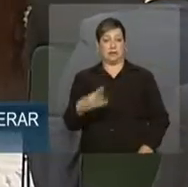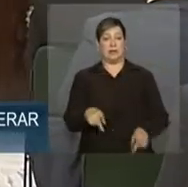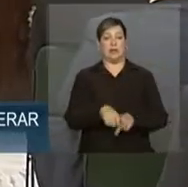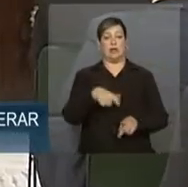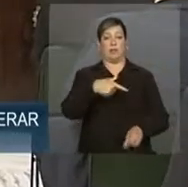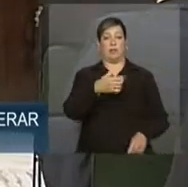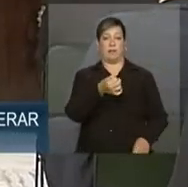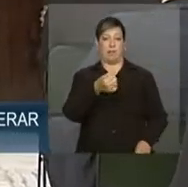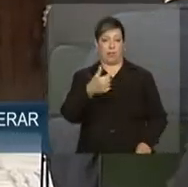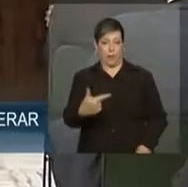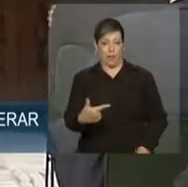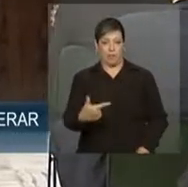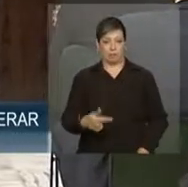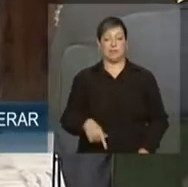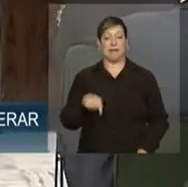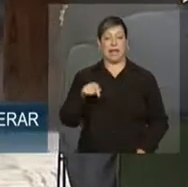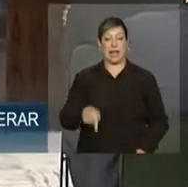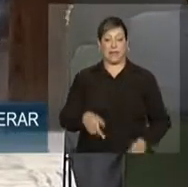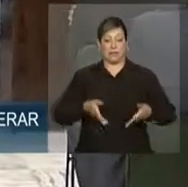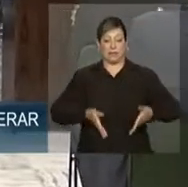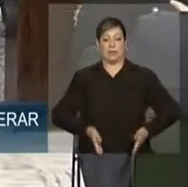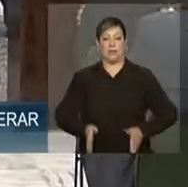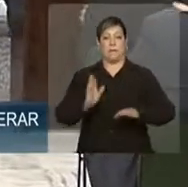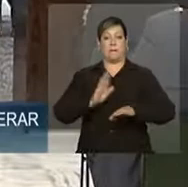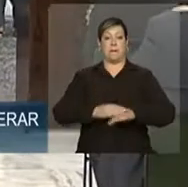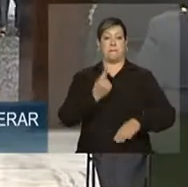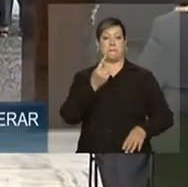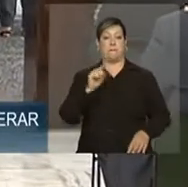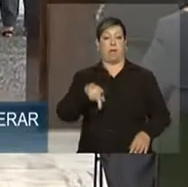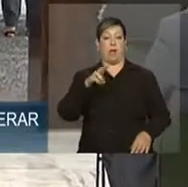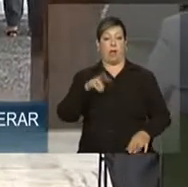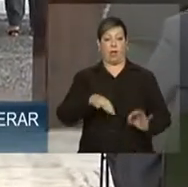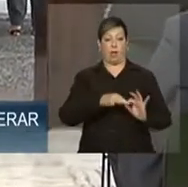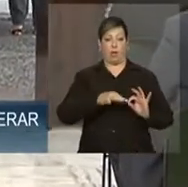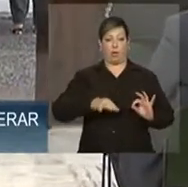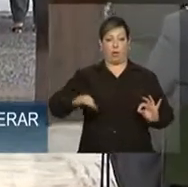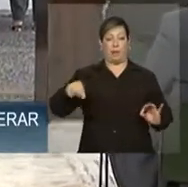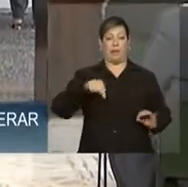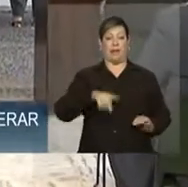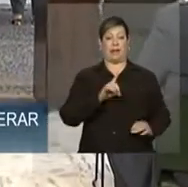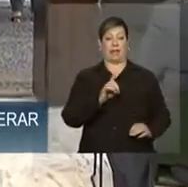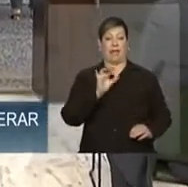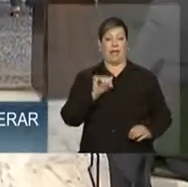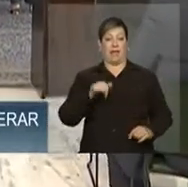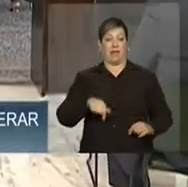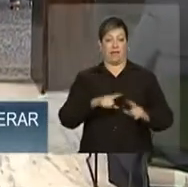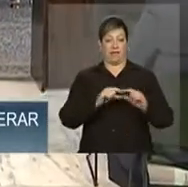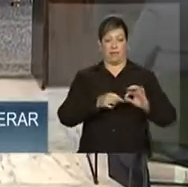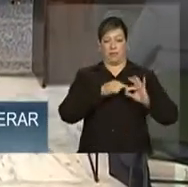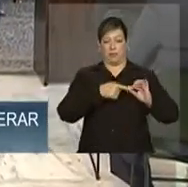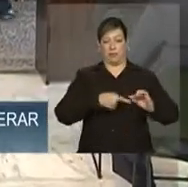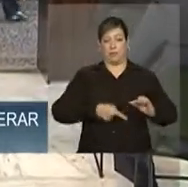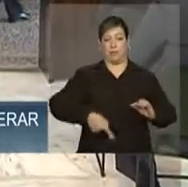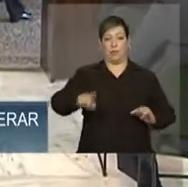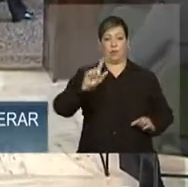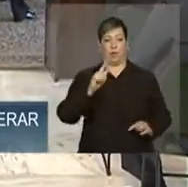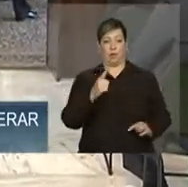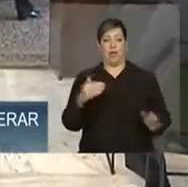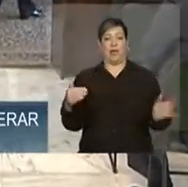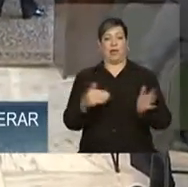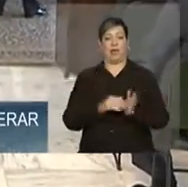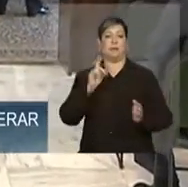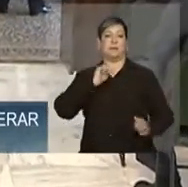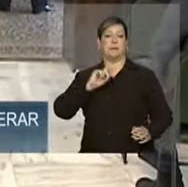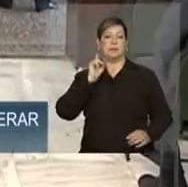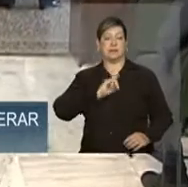e 262. O trecho de mais de 1.000 quilômetros sai do Distrito Federal, passa por Goiás e segue até